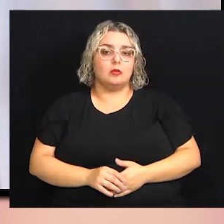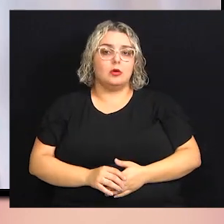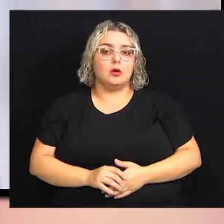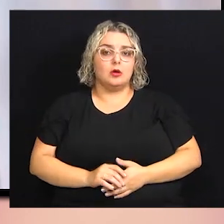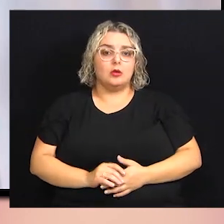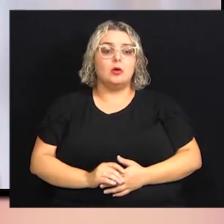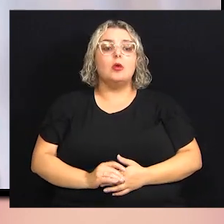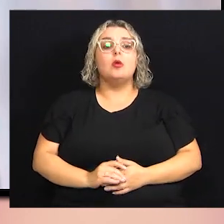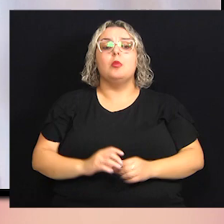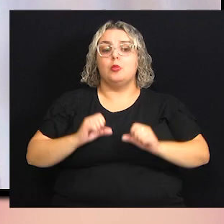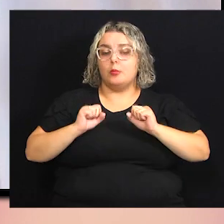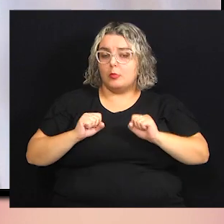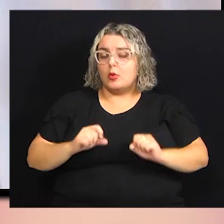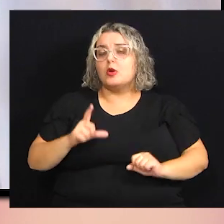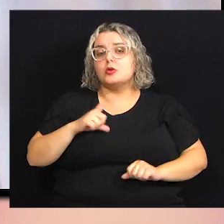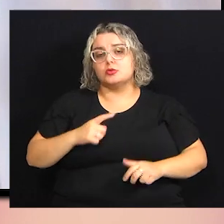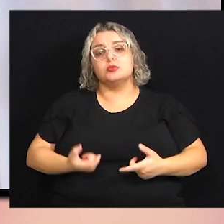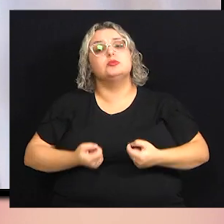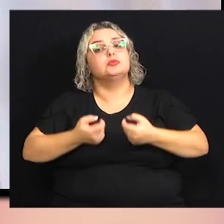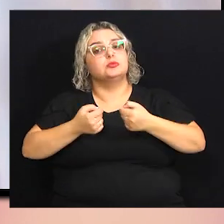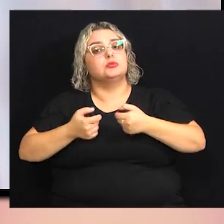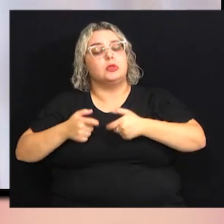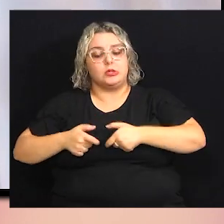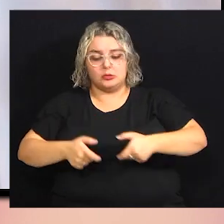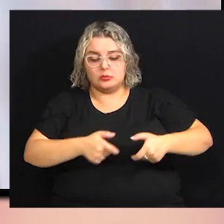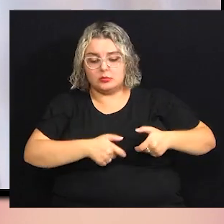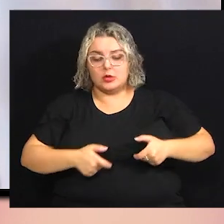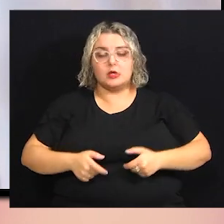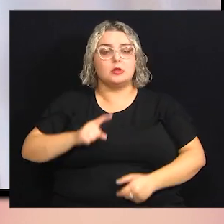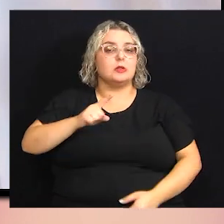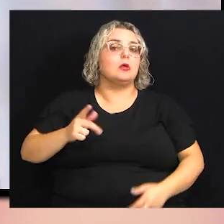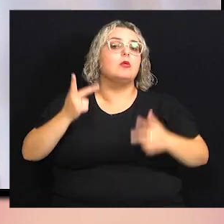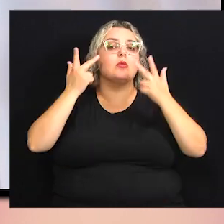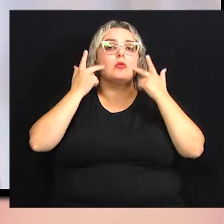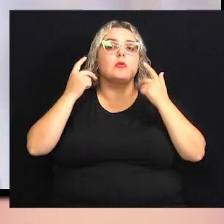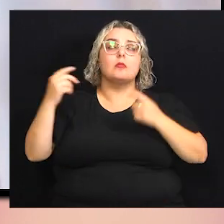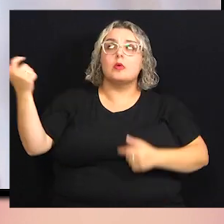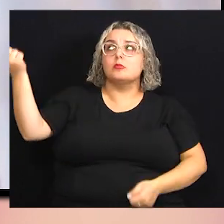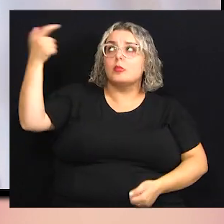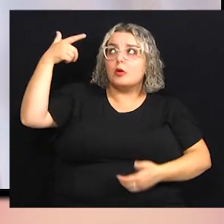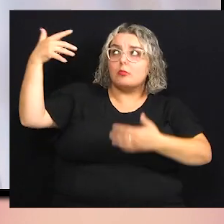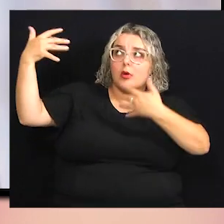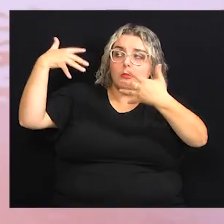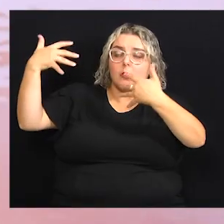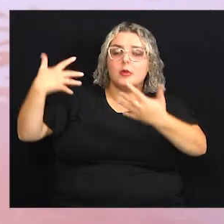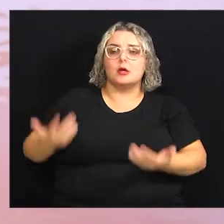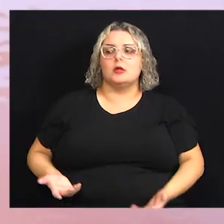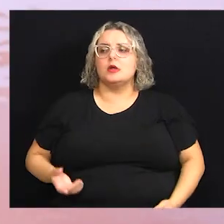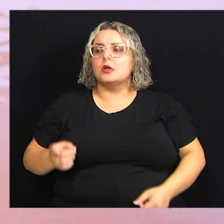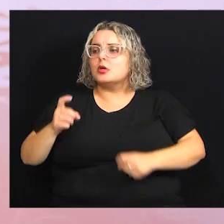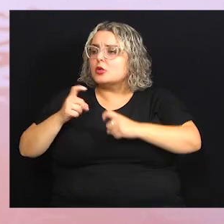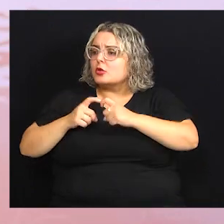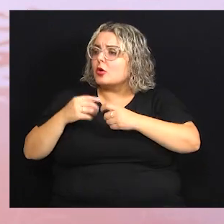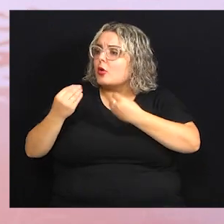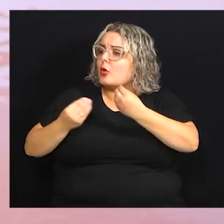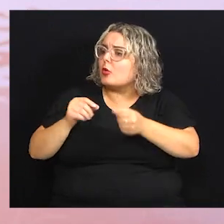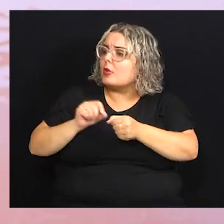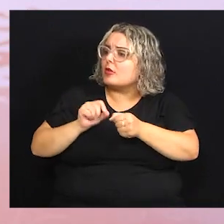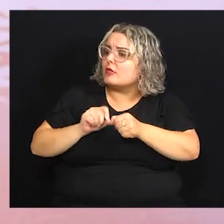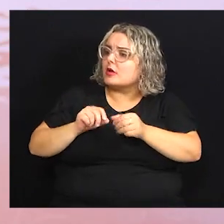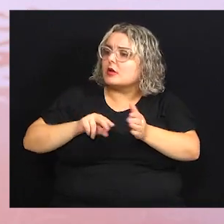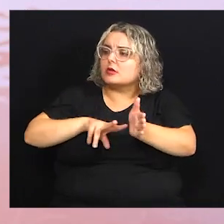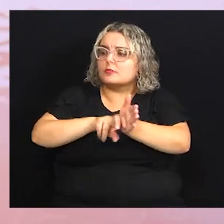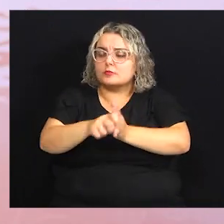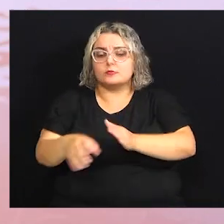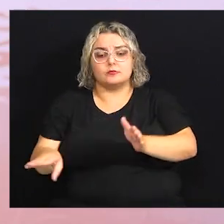gente pode ter o surgimento dessas lesões tumorais em áreas não frequentemente expostas ao sol. E doutor, como que é feito o